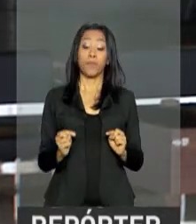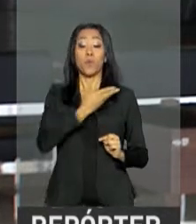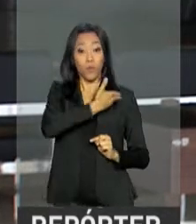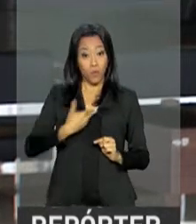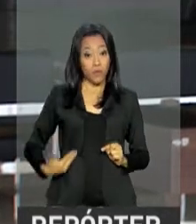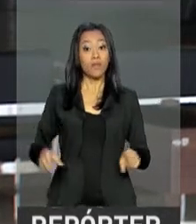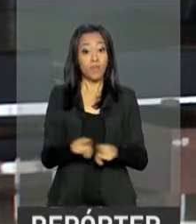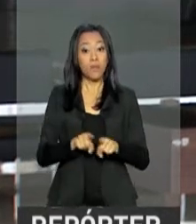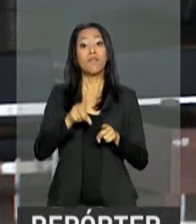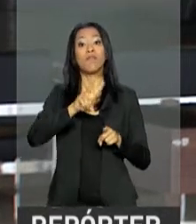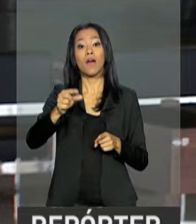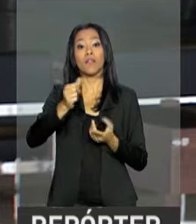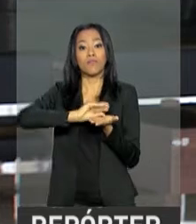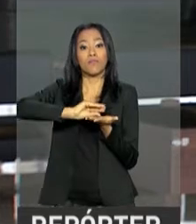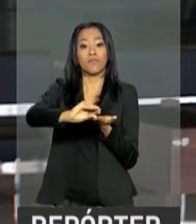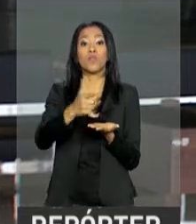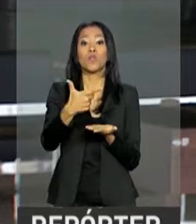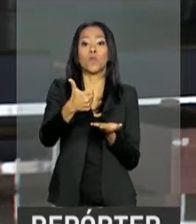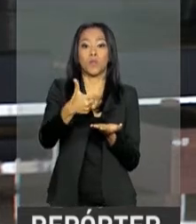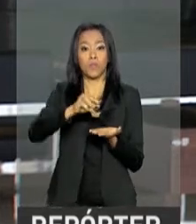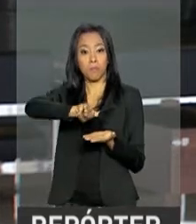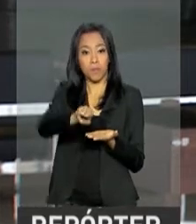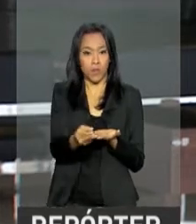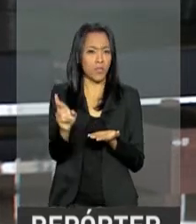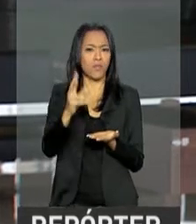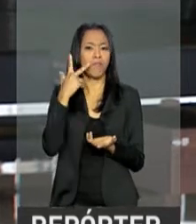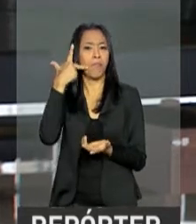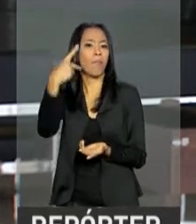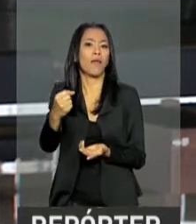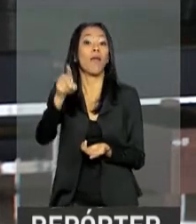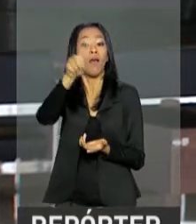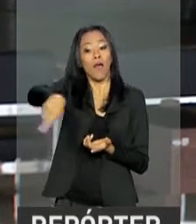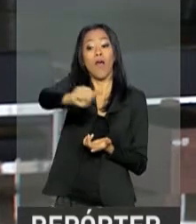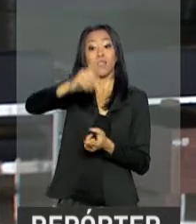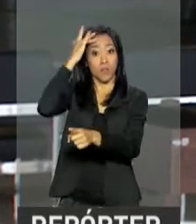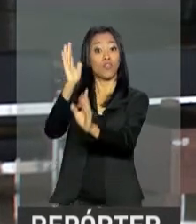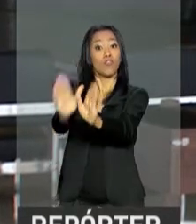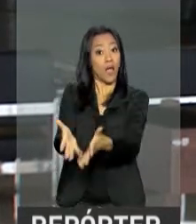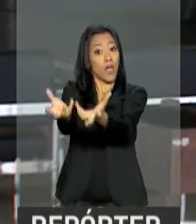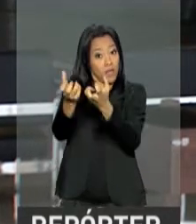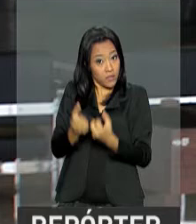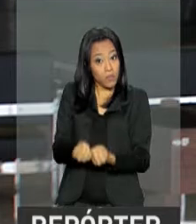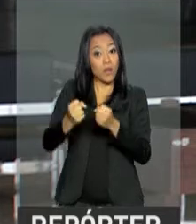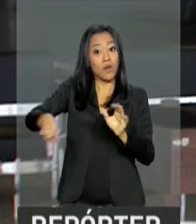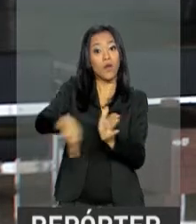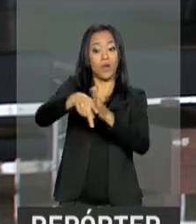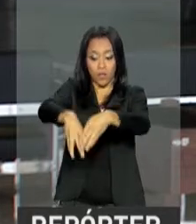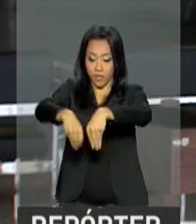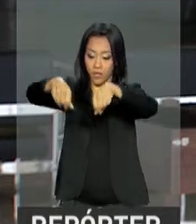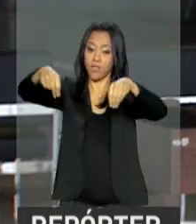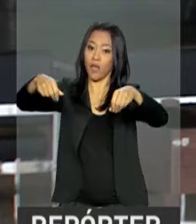cerca de 12 milhões de reais para o as pessoas que receberam os títulos de propriedades